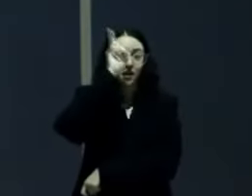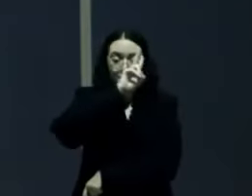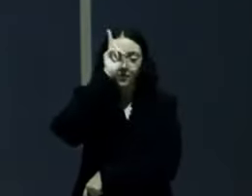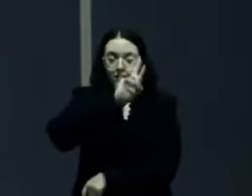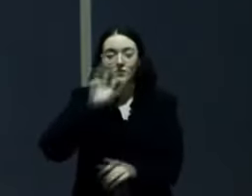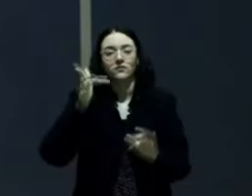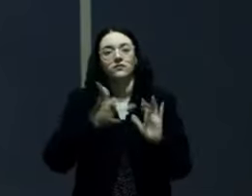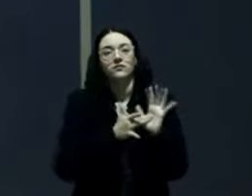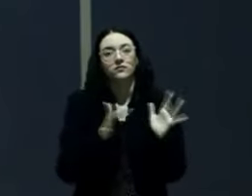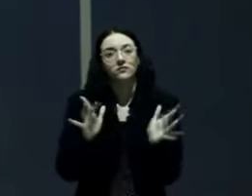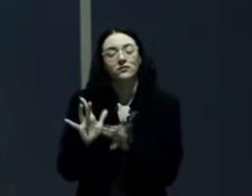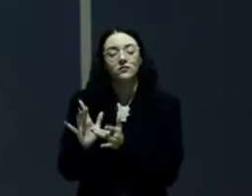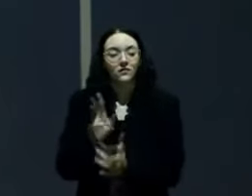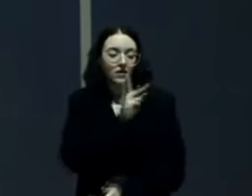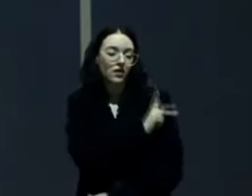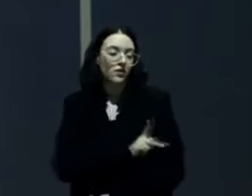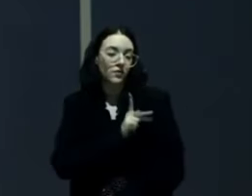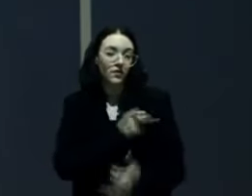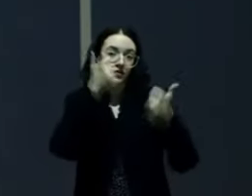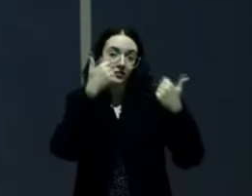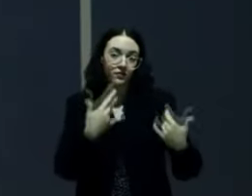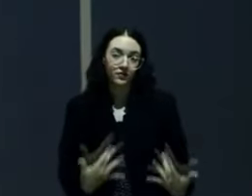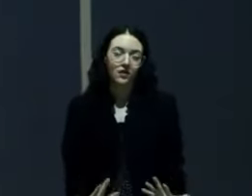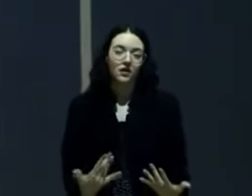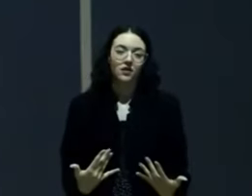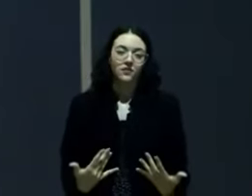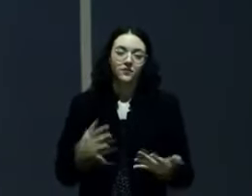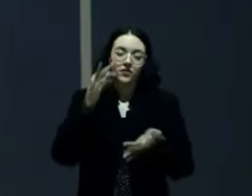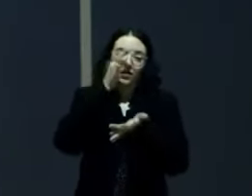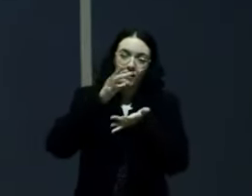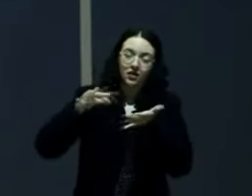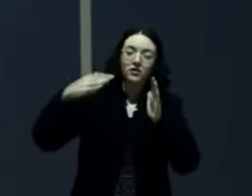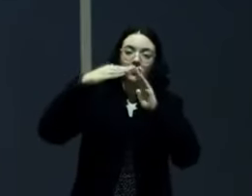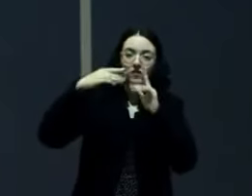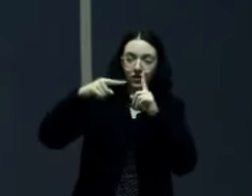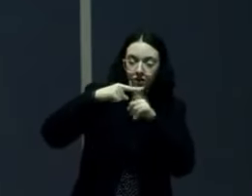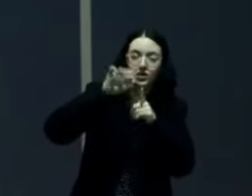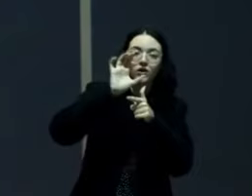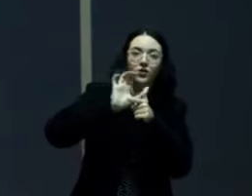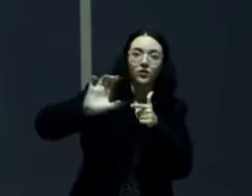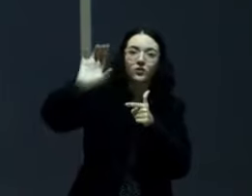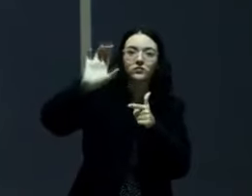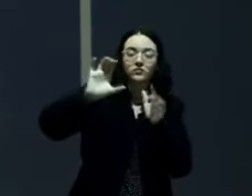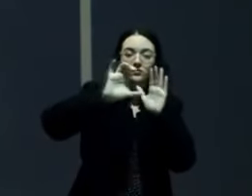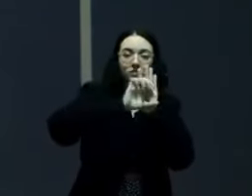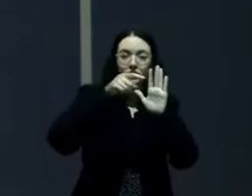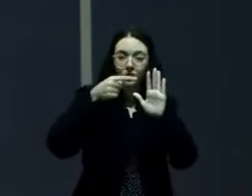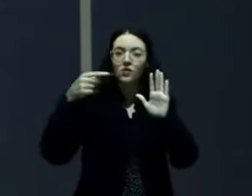fala, quando escreve à igreja de Coríntios, no capítulo 11, 25, como nós lemos aqui,